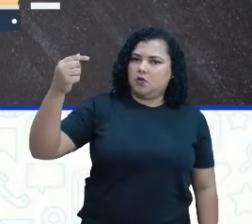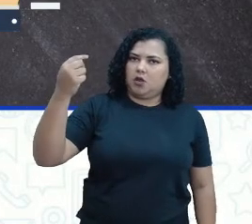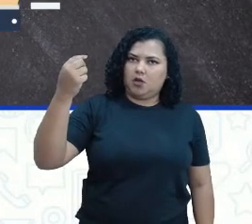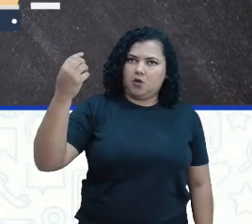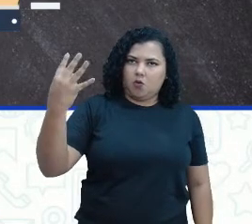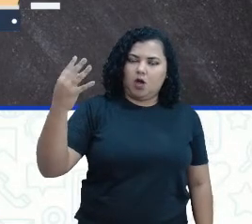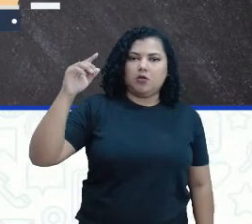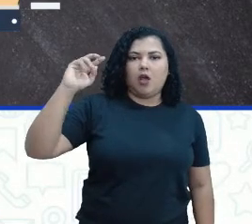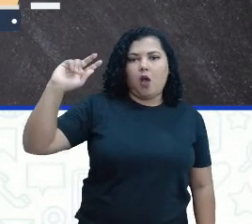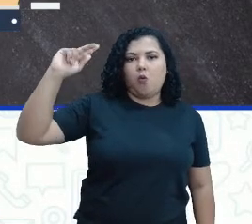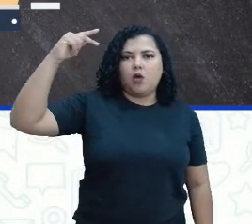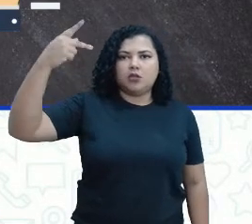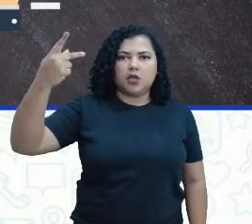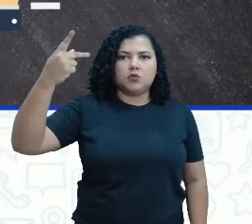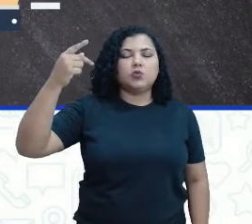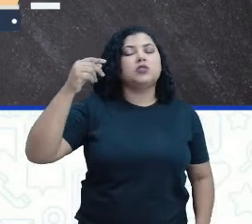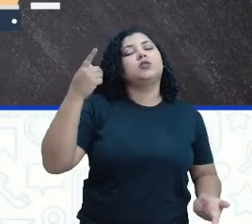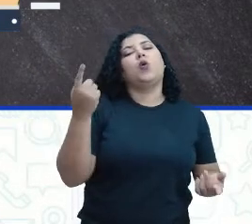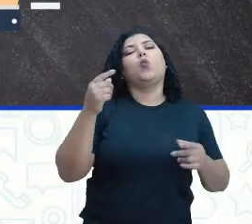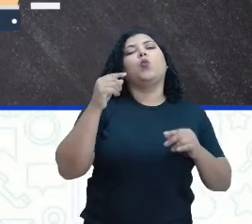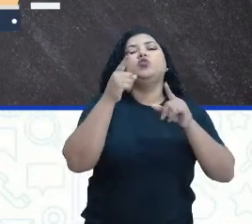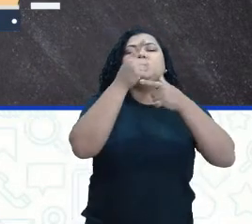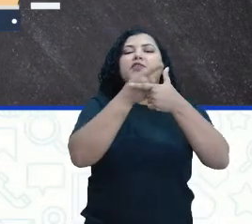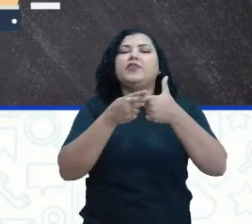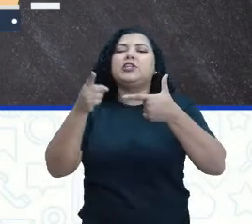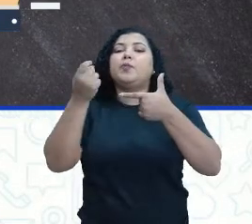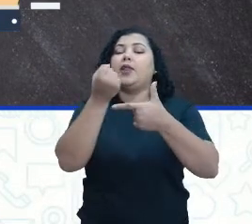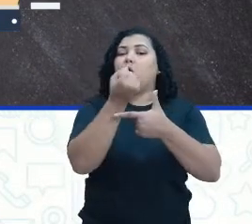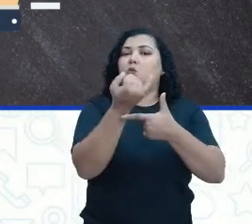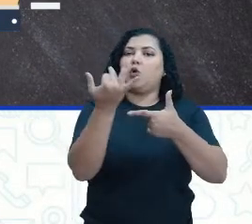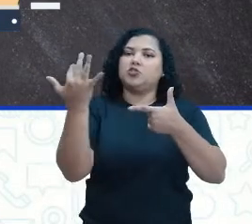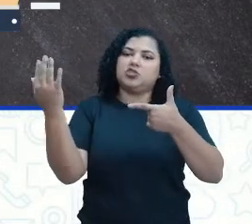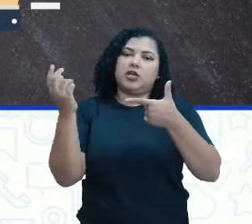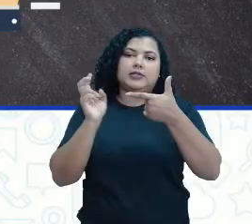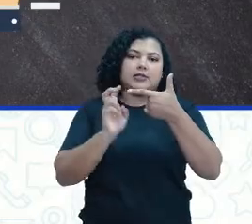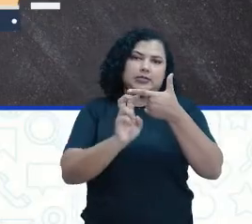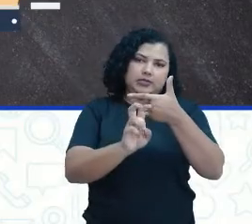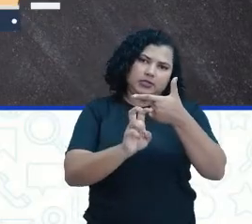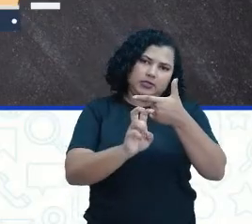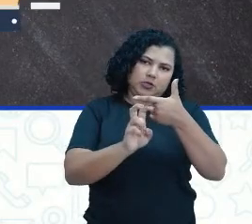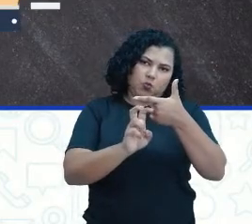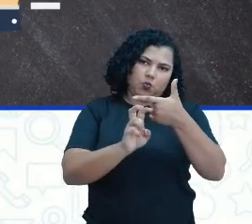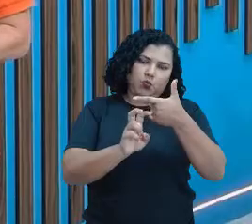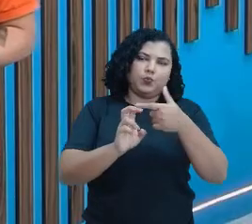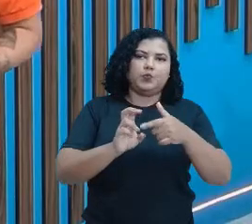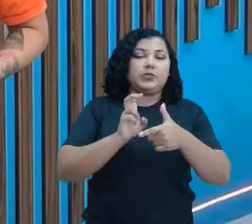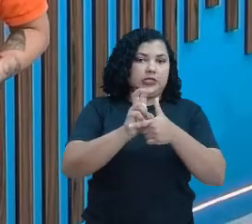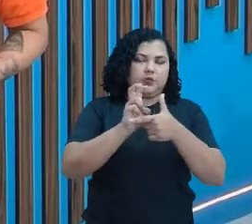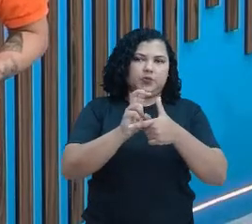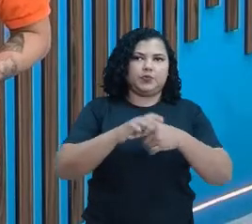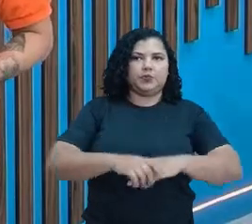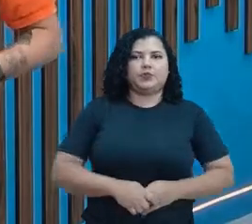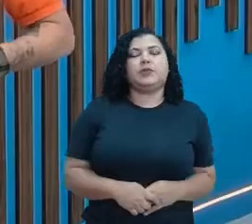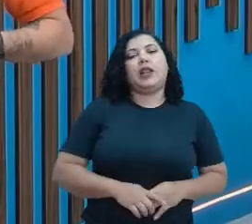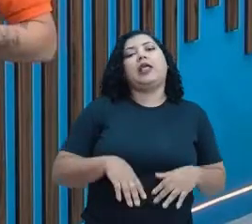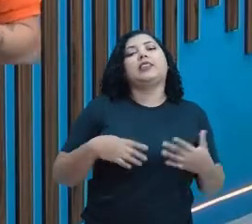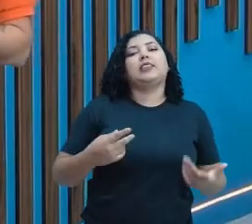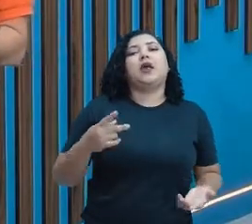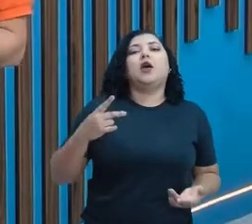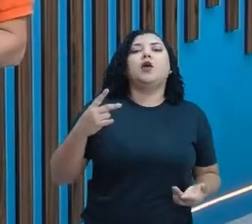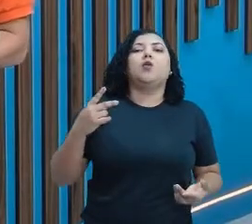Isso tudo dividido pelo número de ocorrências, nesse caso aí das 5 partidas, tá bom? Então, esse